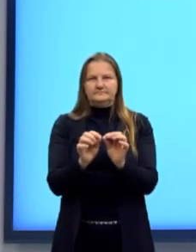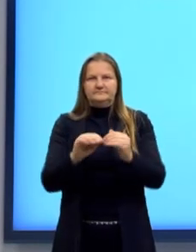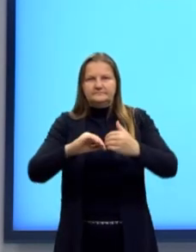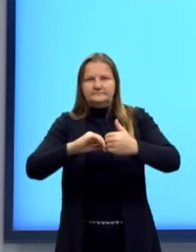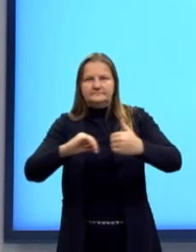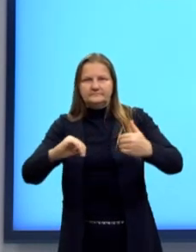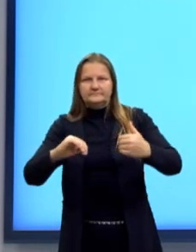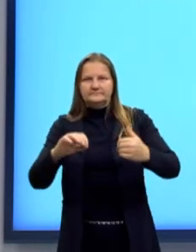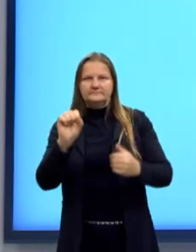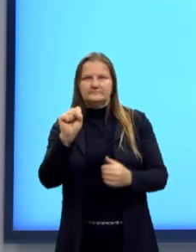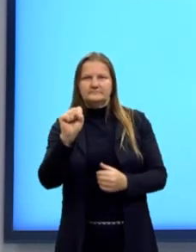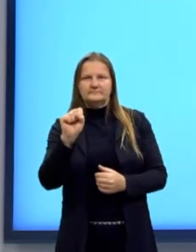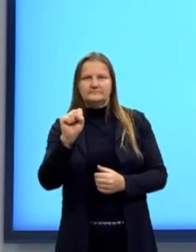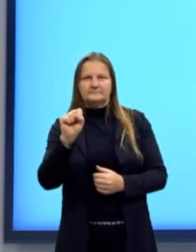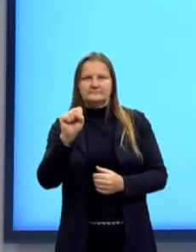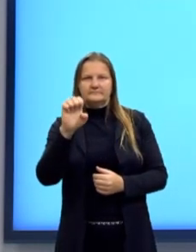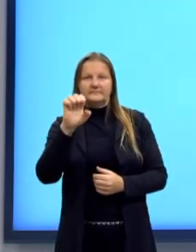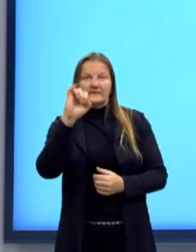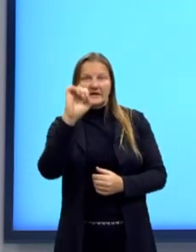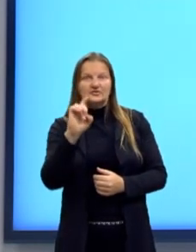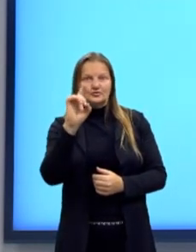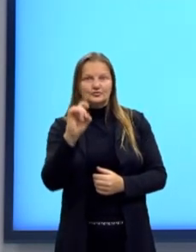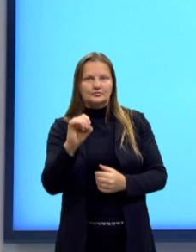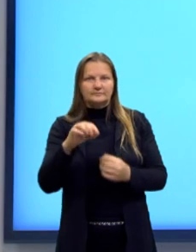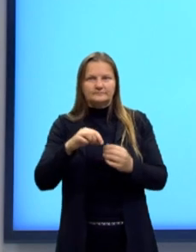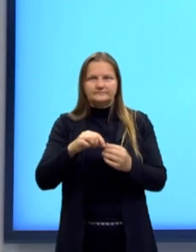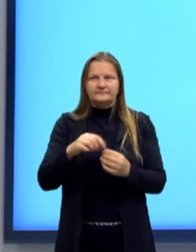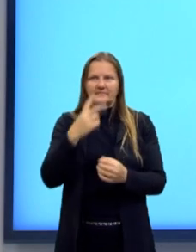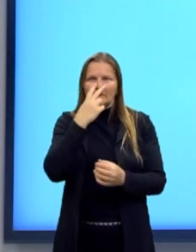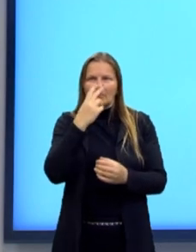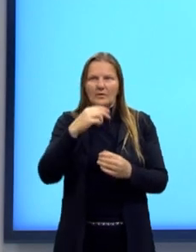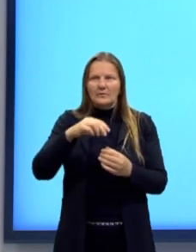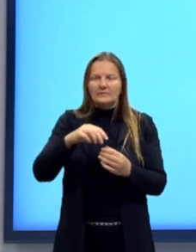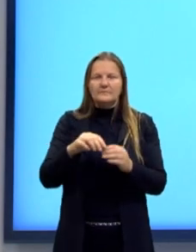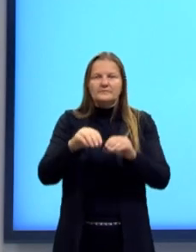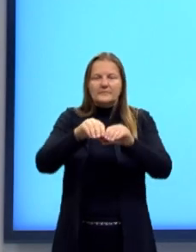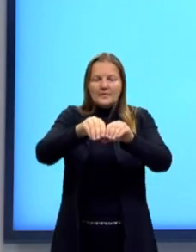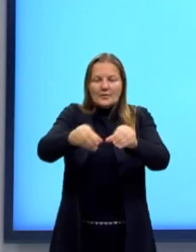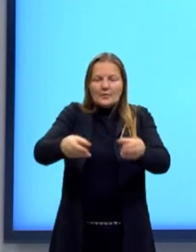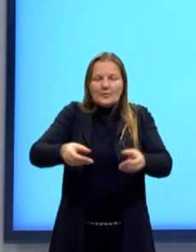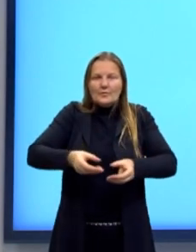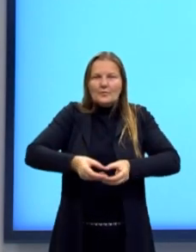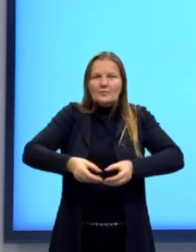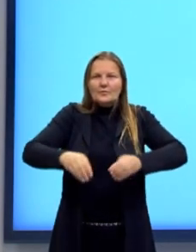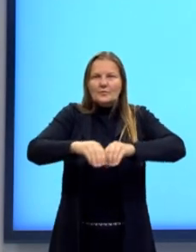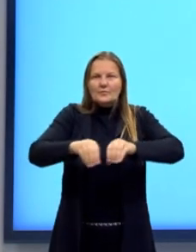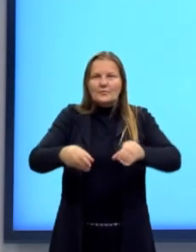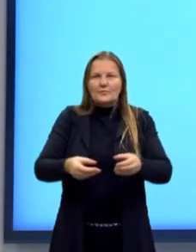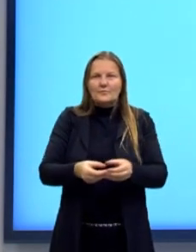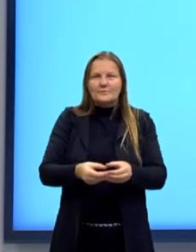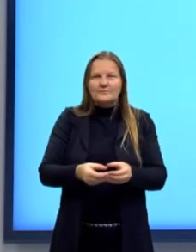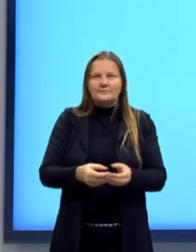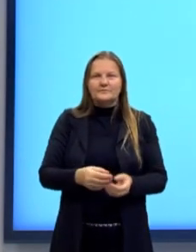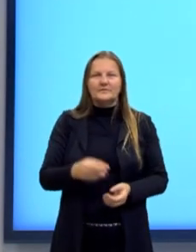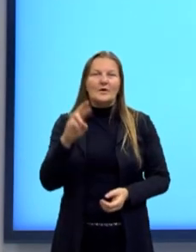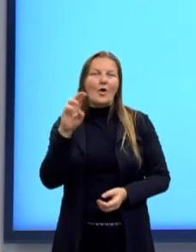a gente for Maria li uns uma formato ali de uma rosquinha né Ficaria um espacinho Central ali